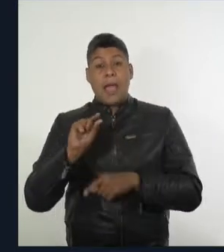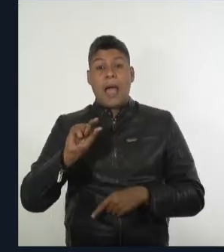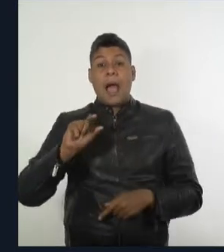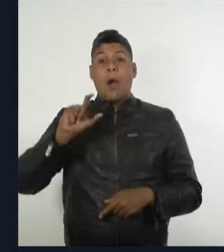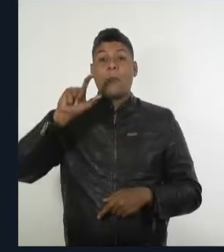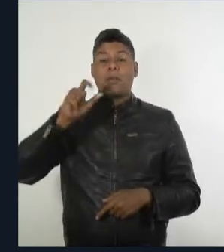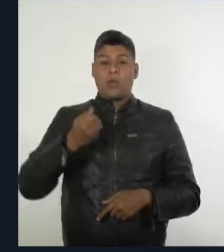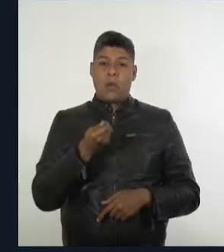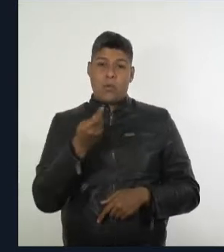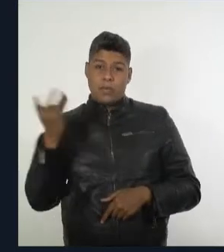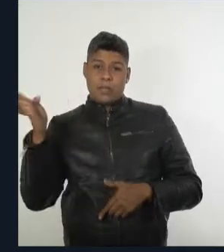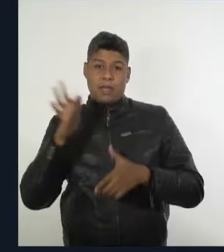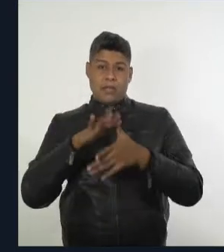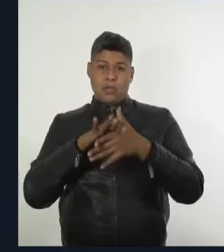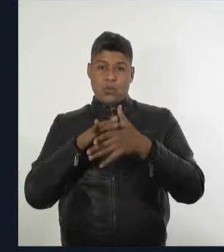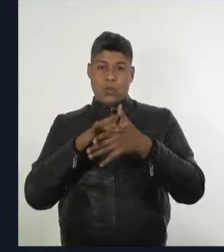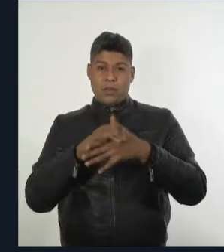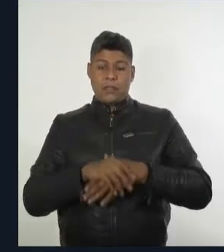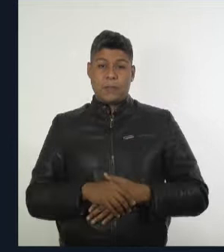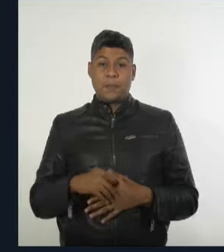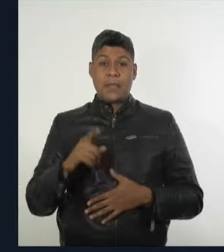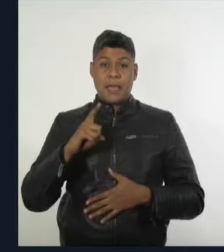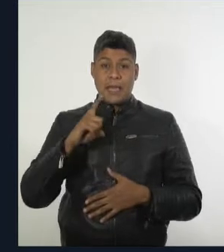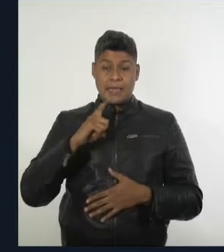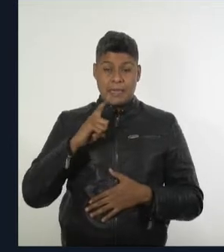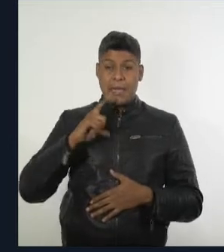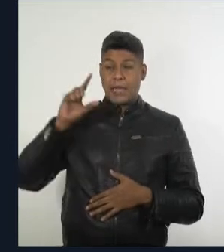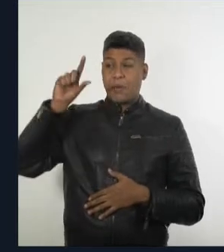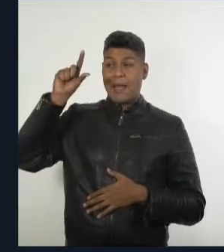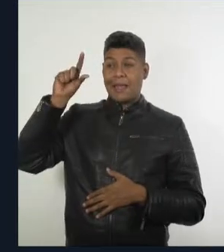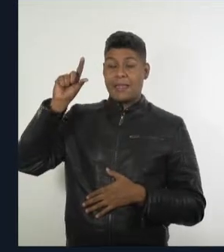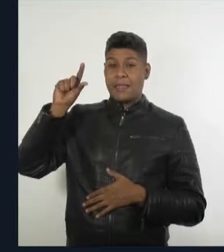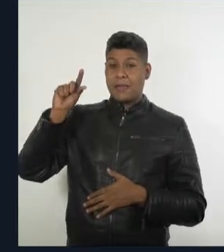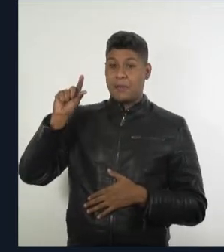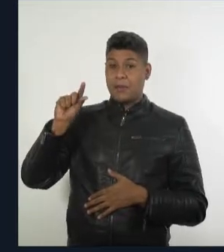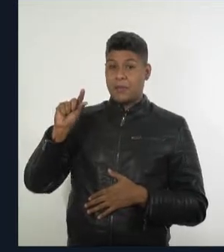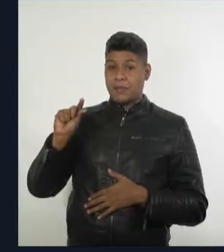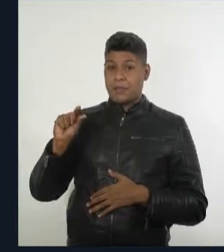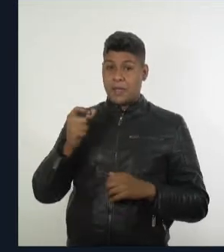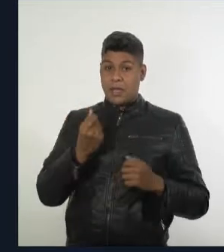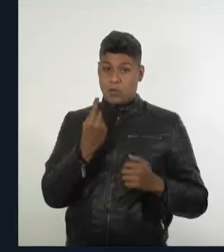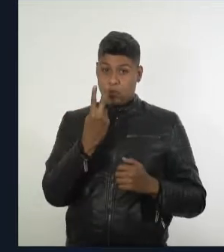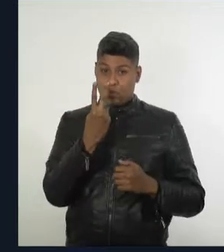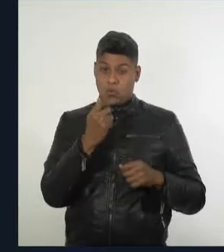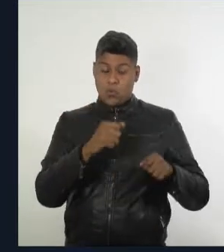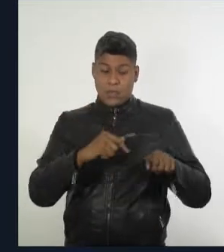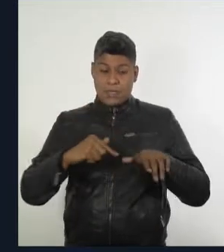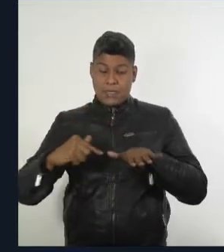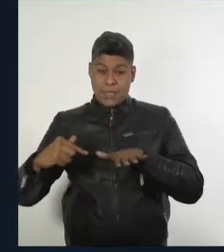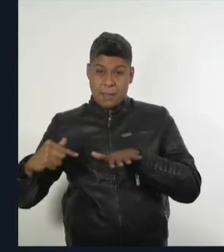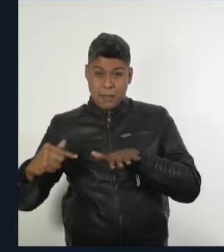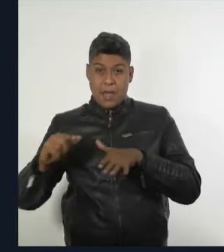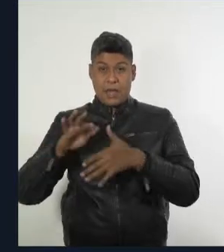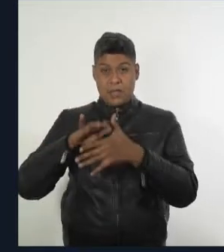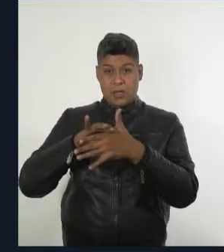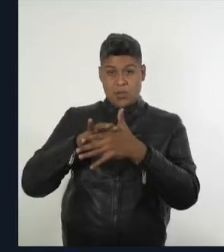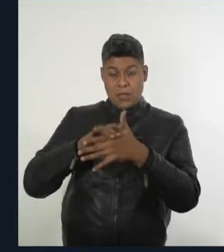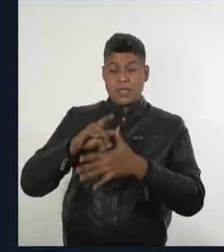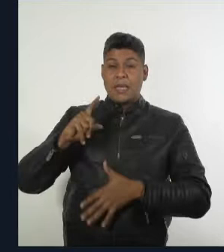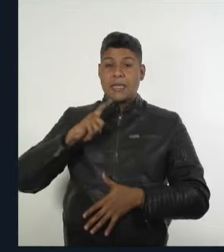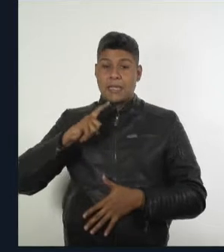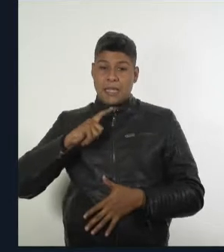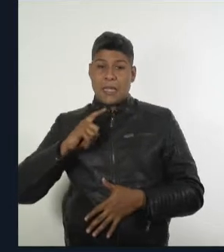casos. Nós vínhamos numa queda constante e nessas 2 semanas epidemiológicas tivemos